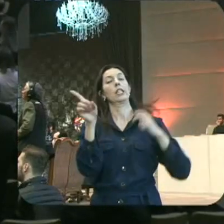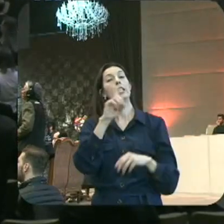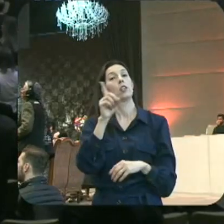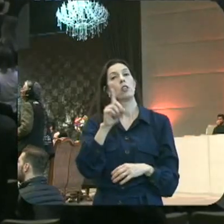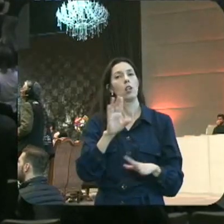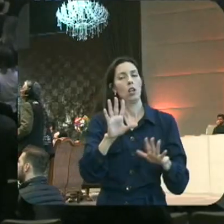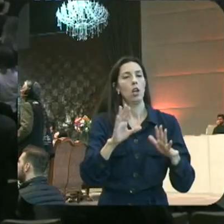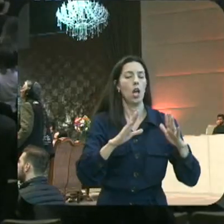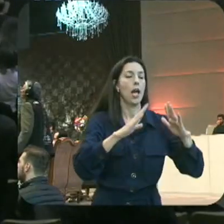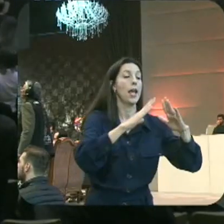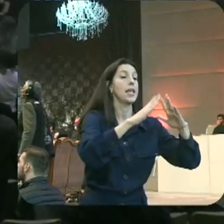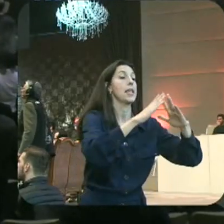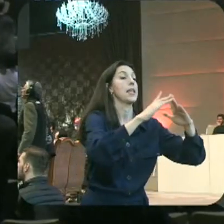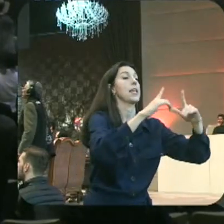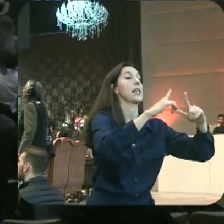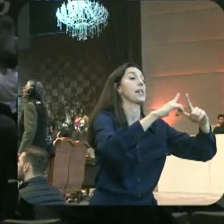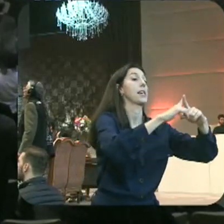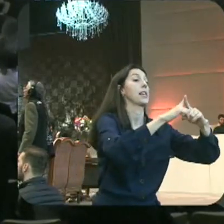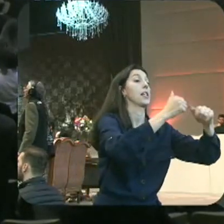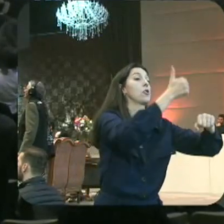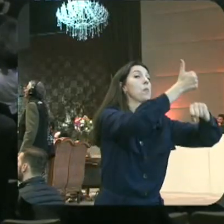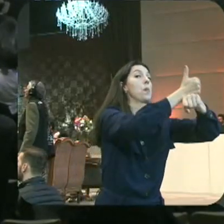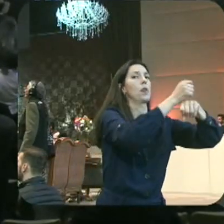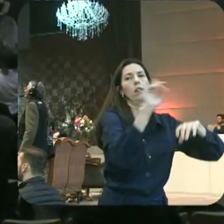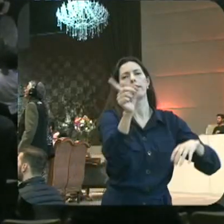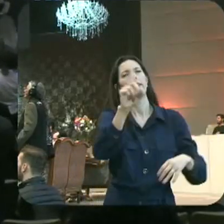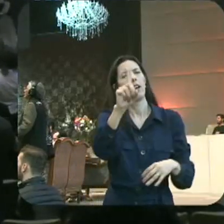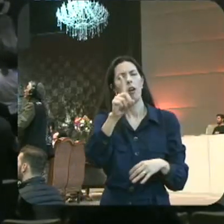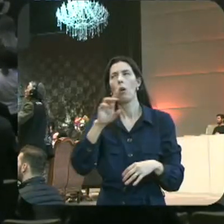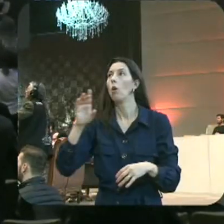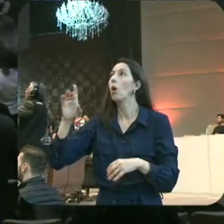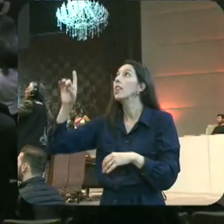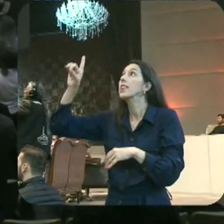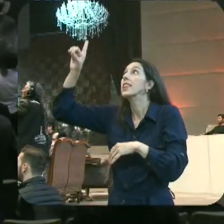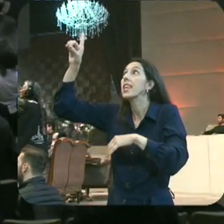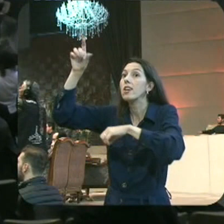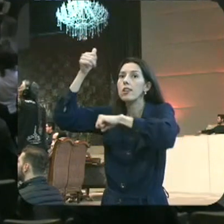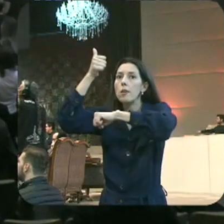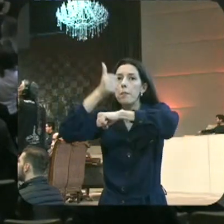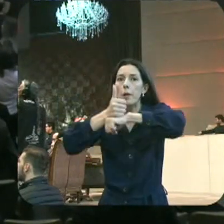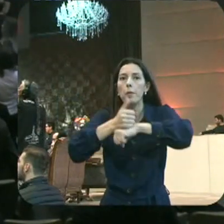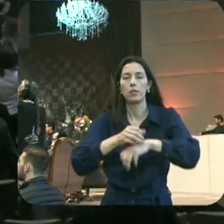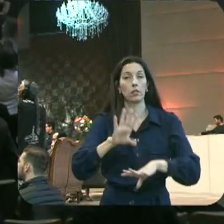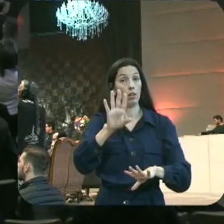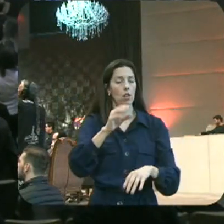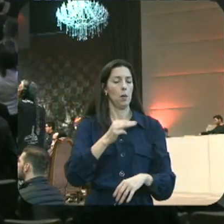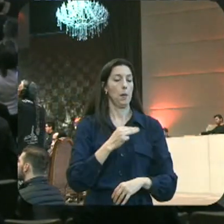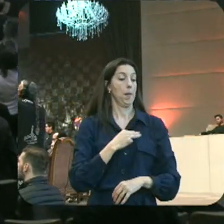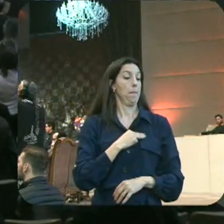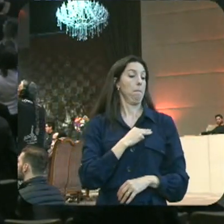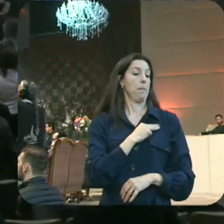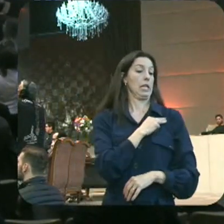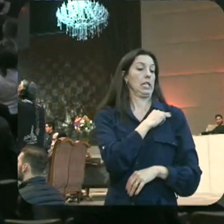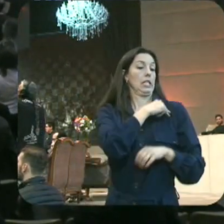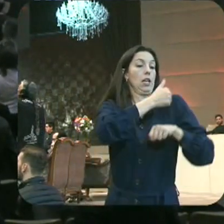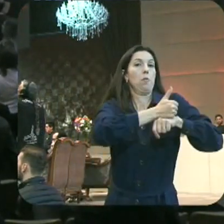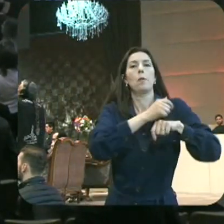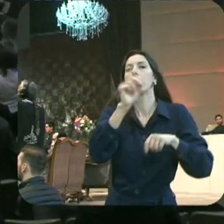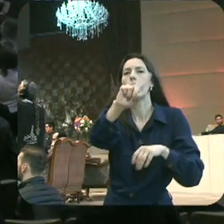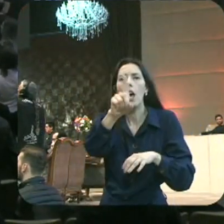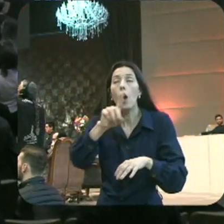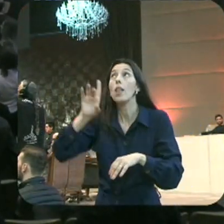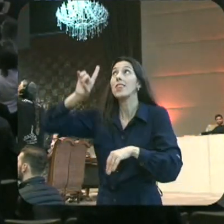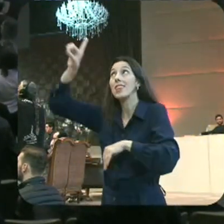está entendendo? Primeiro é o Senhor. Ah, não é primeiro o ministério, primeiro é o Senhor.